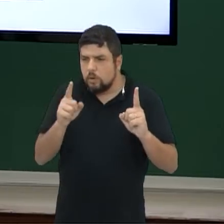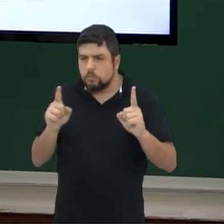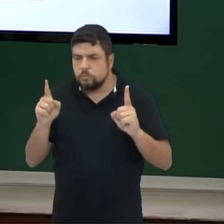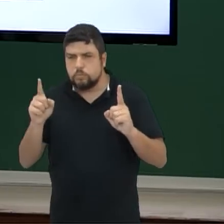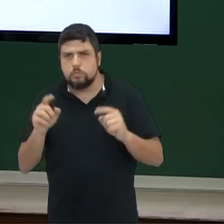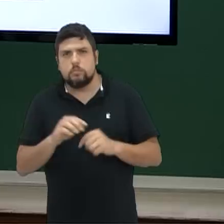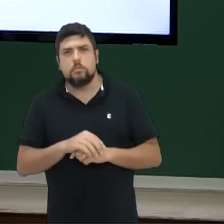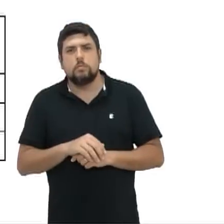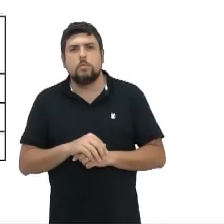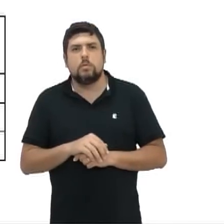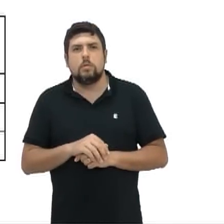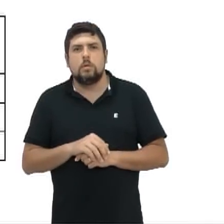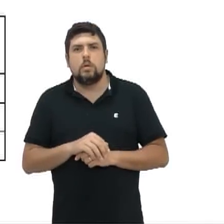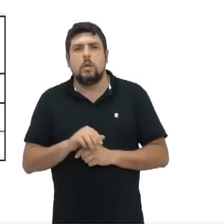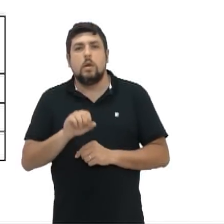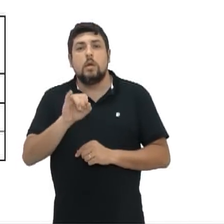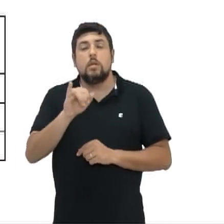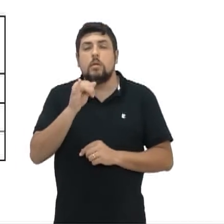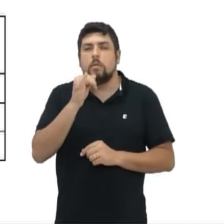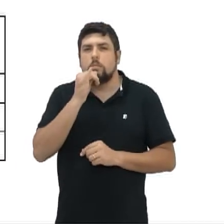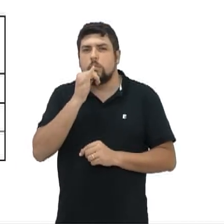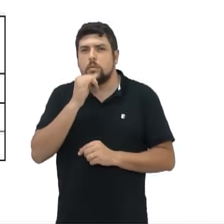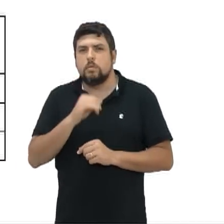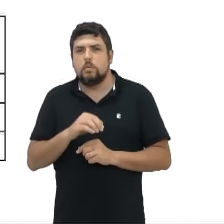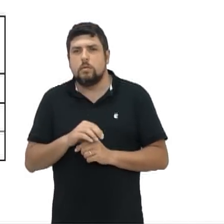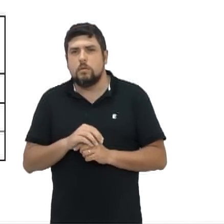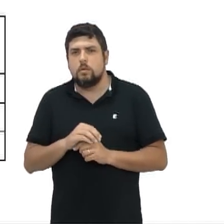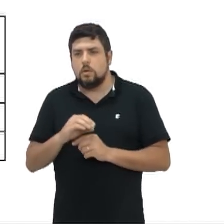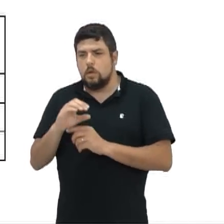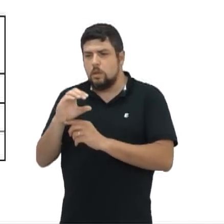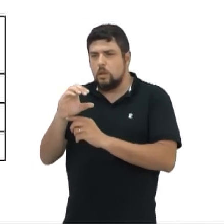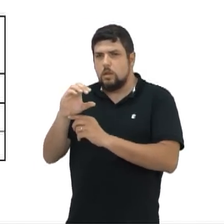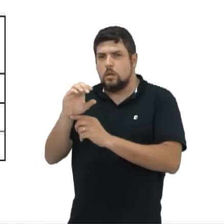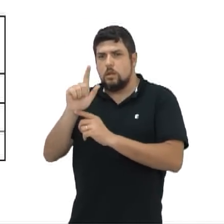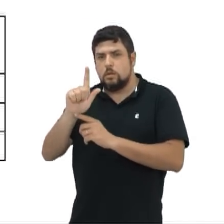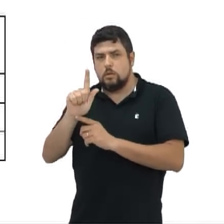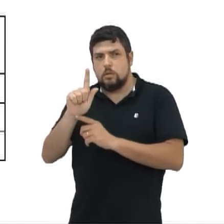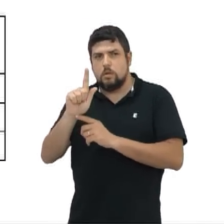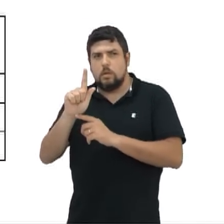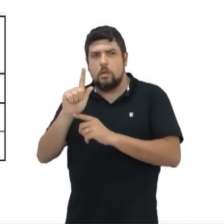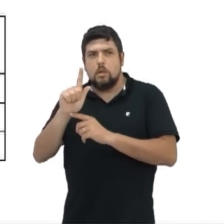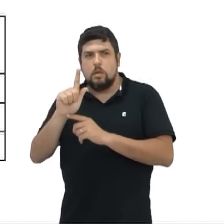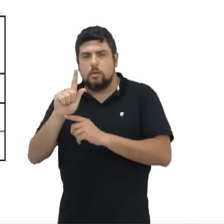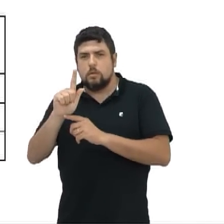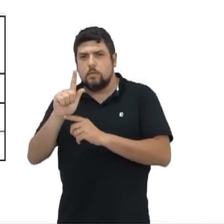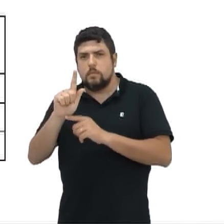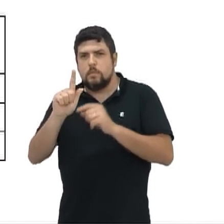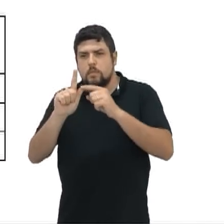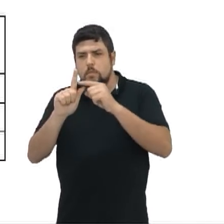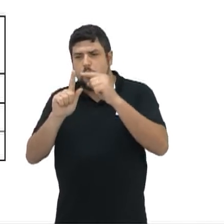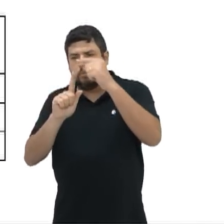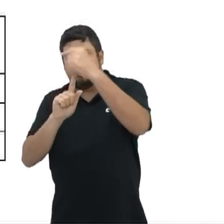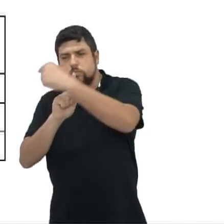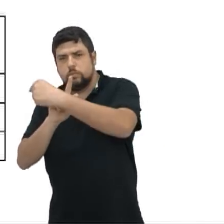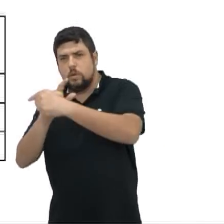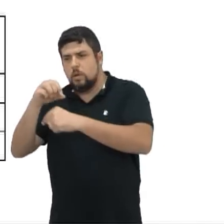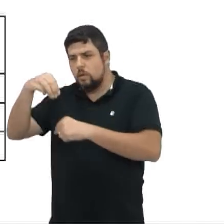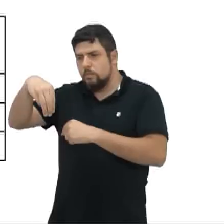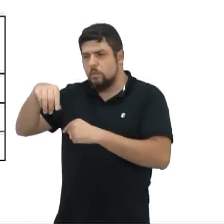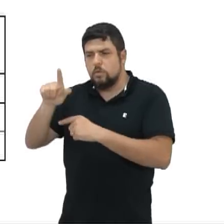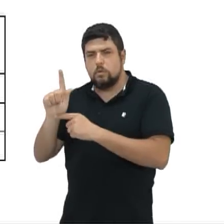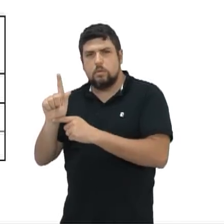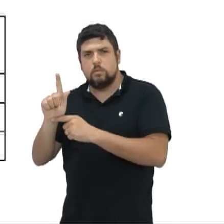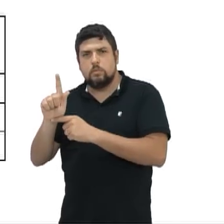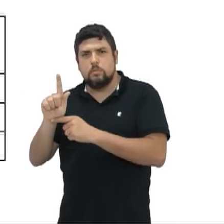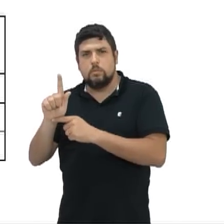casa de distância, como centigrama para miligrama, a gente multiplica por 10. Reparem, a centigrama vai estar à esquerda